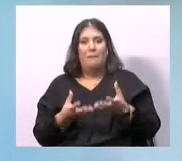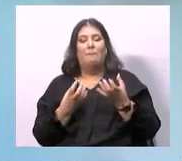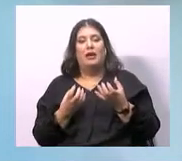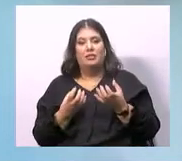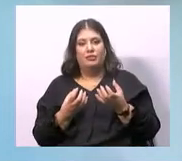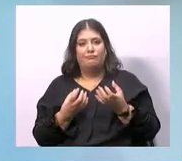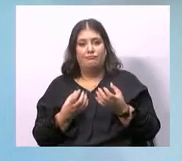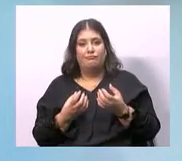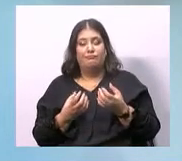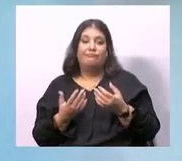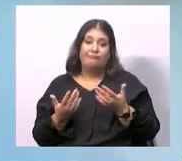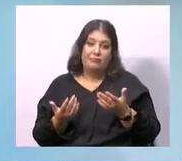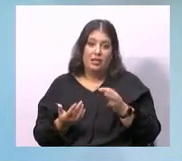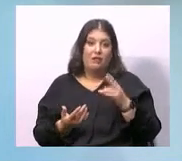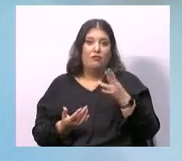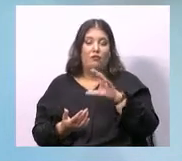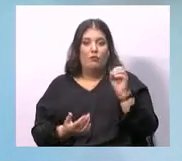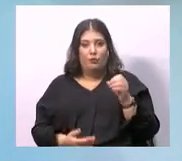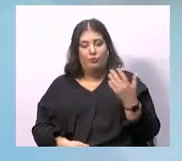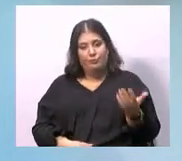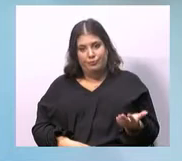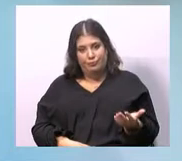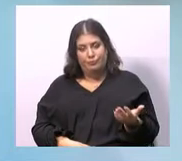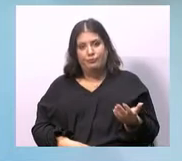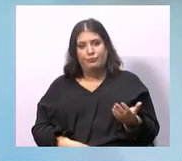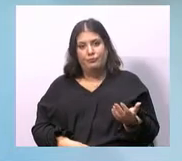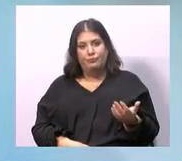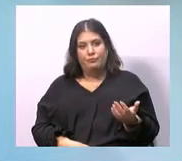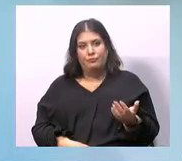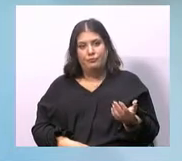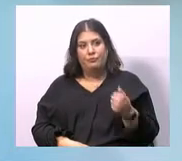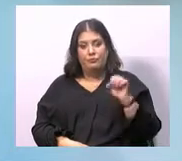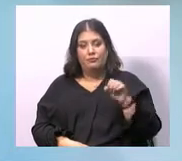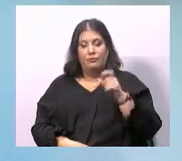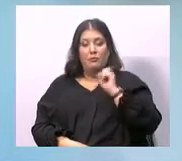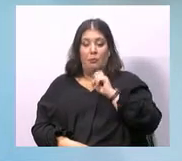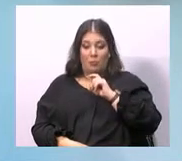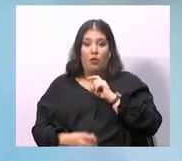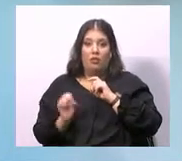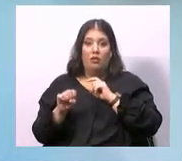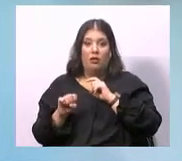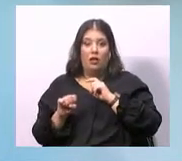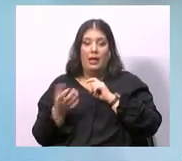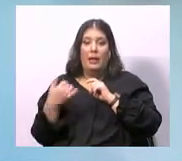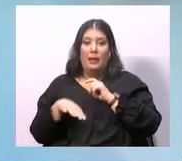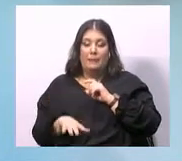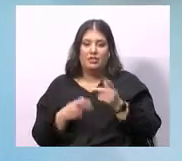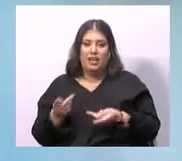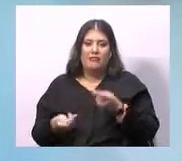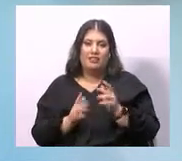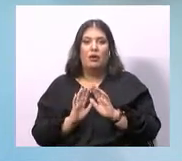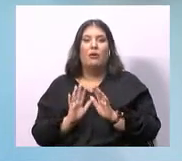a receber fungos. Não é? Portanto, sim, pode ter um fungo, mas claro, carece naturalmente da